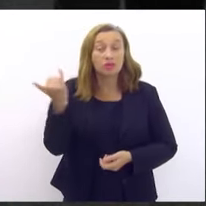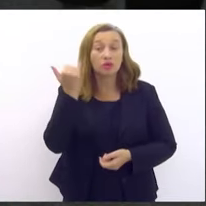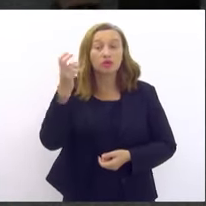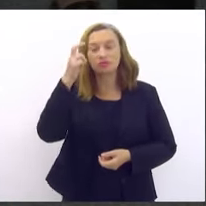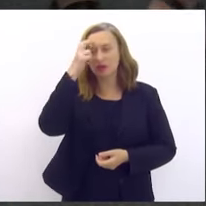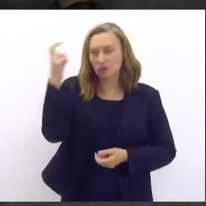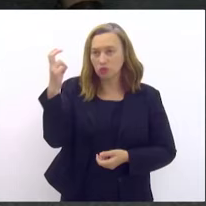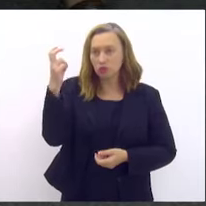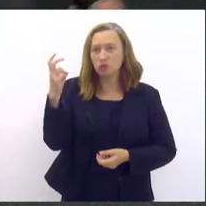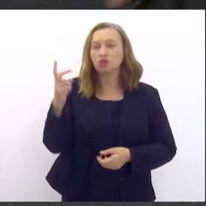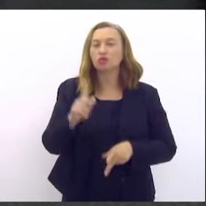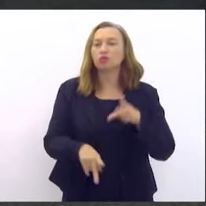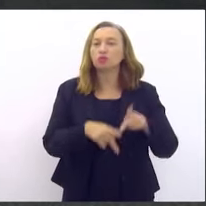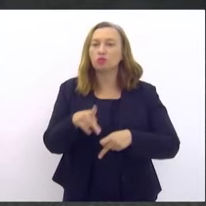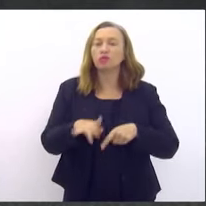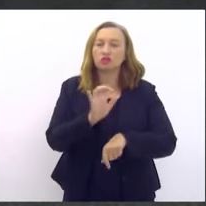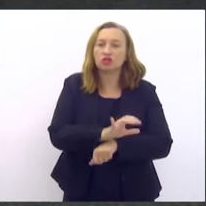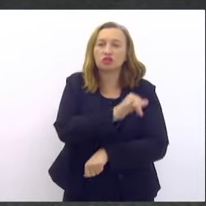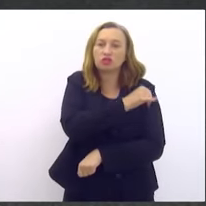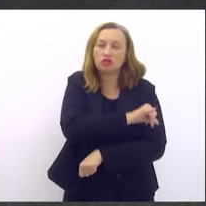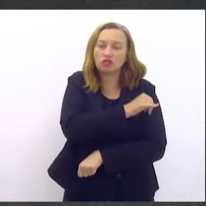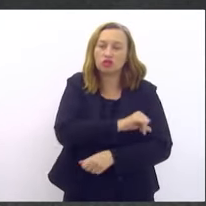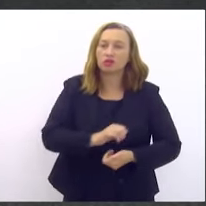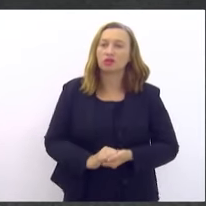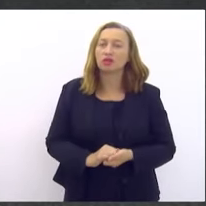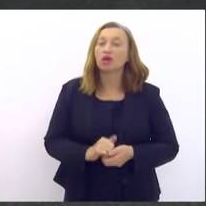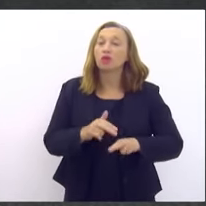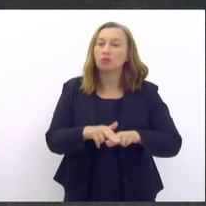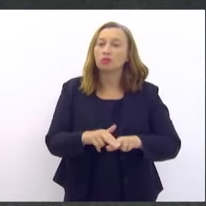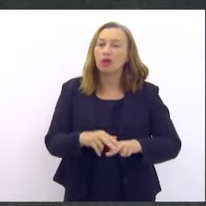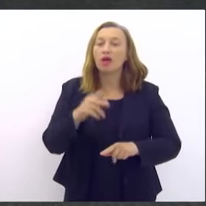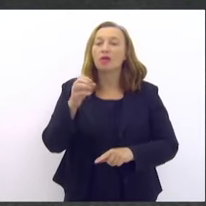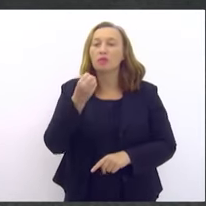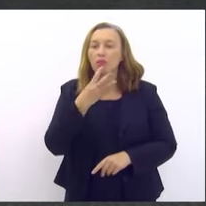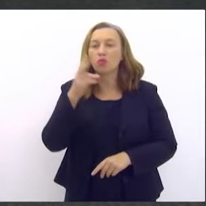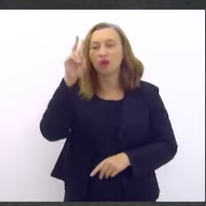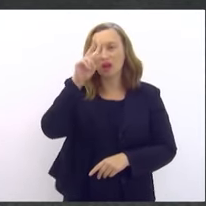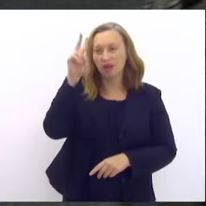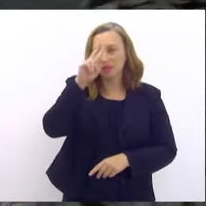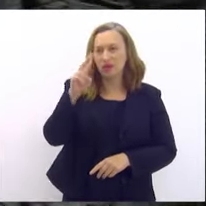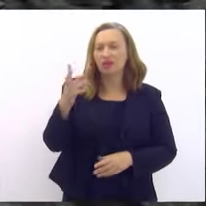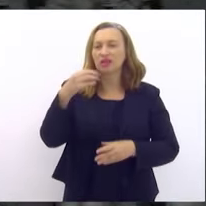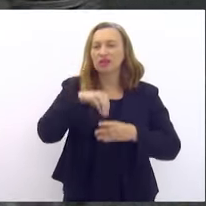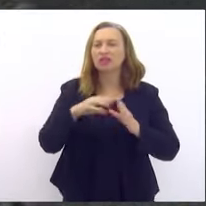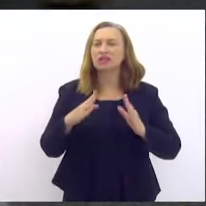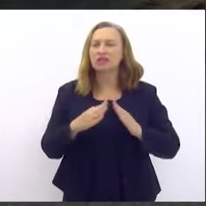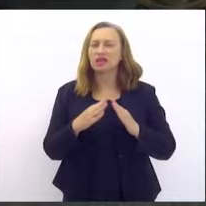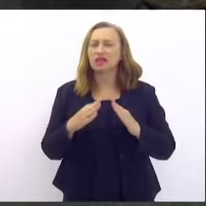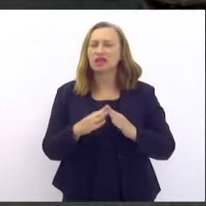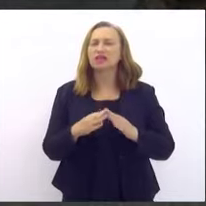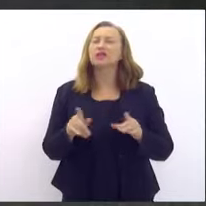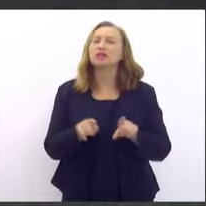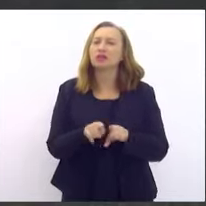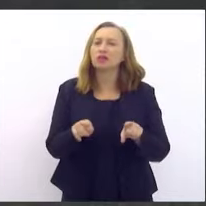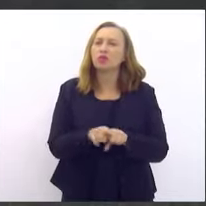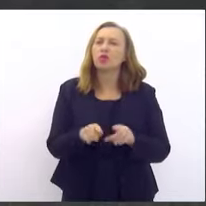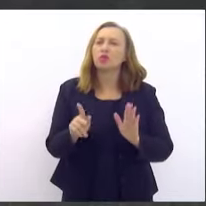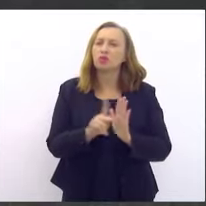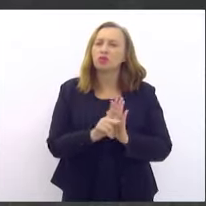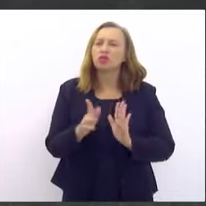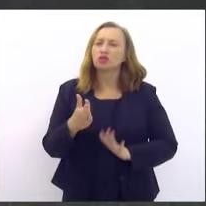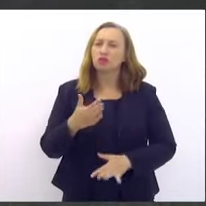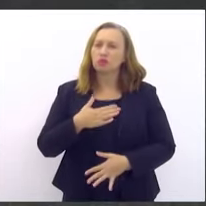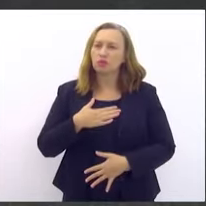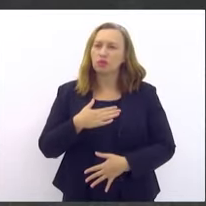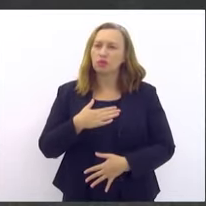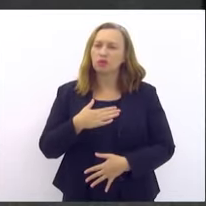cultura popular do Estado do Rio de Janeiro importante a gente lembrar também que tramita nessa casa também um projeto de minha